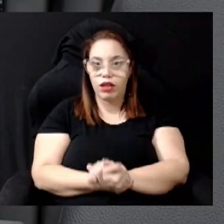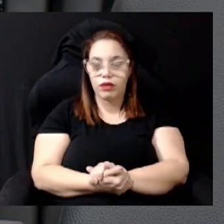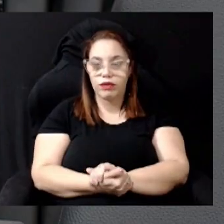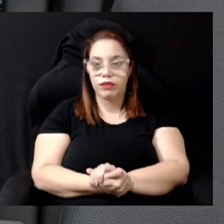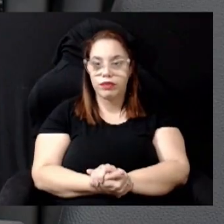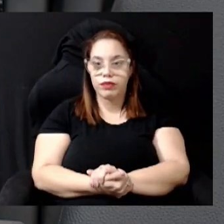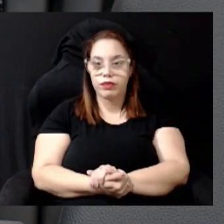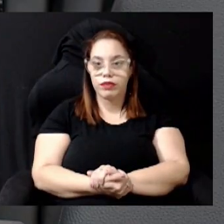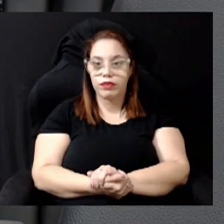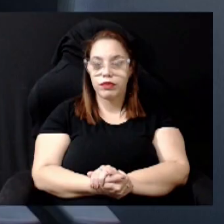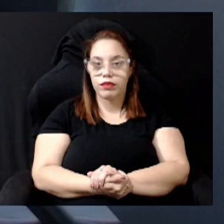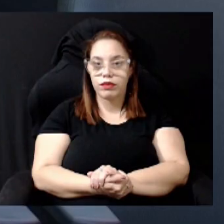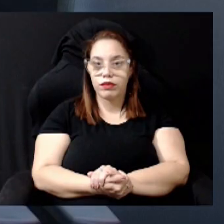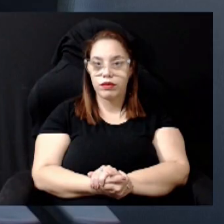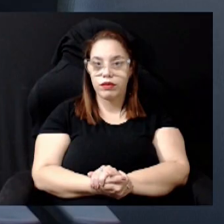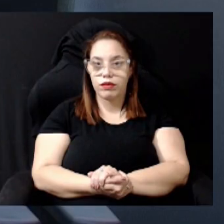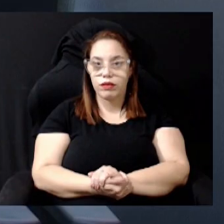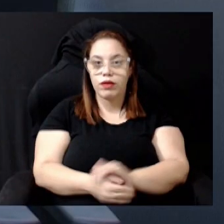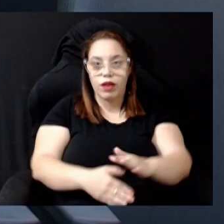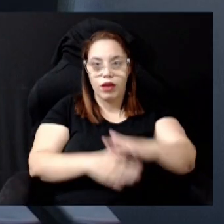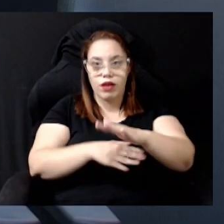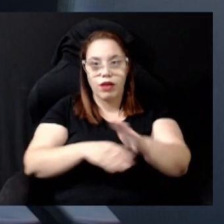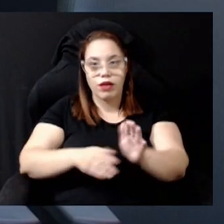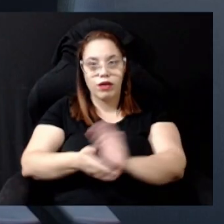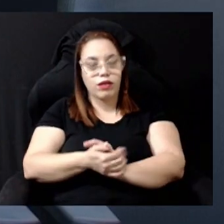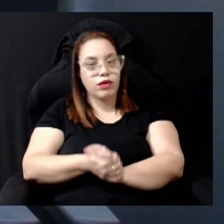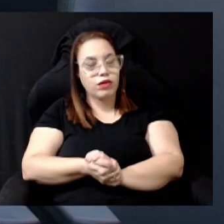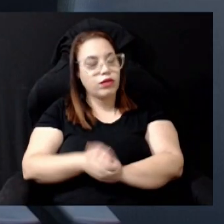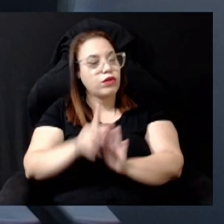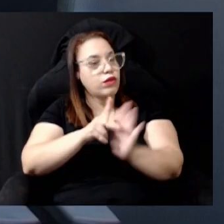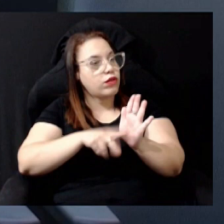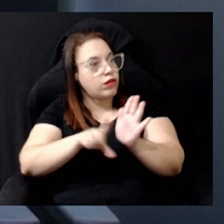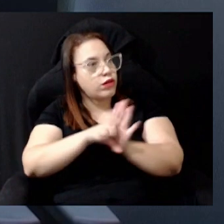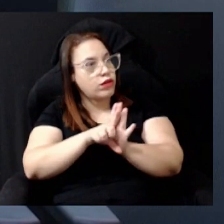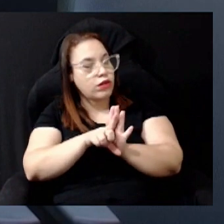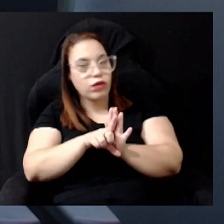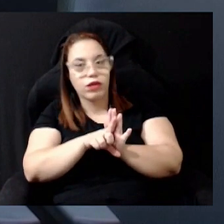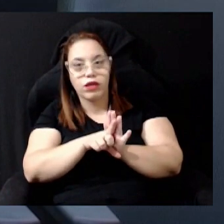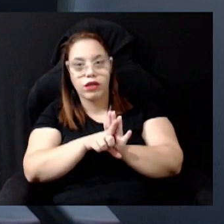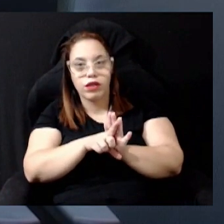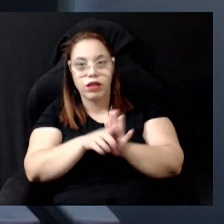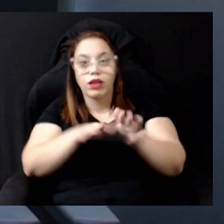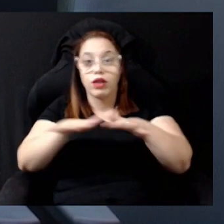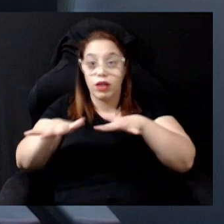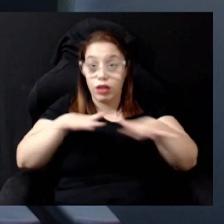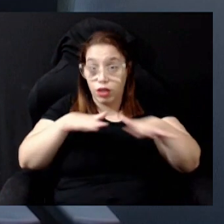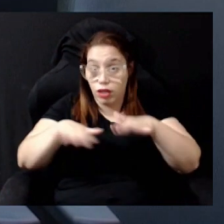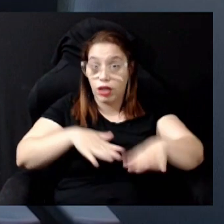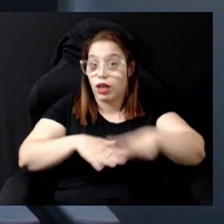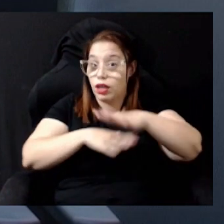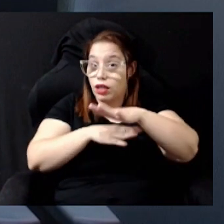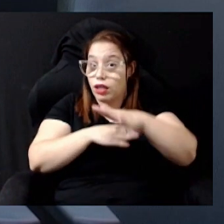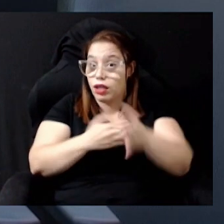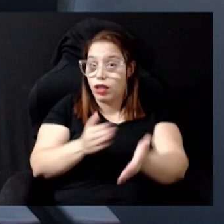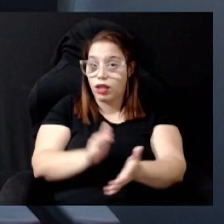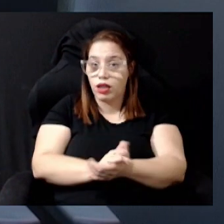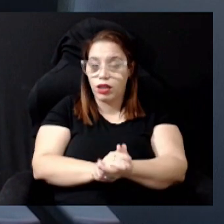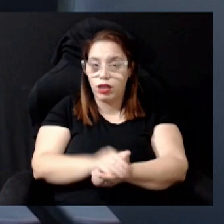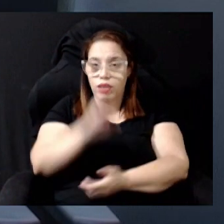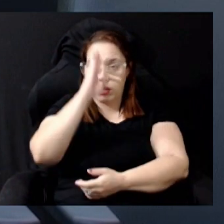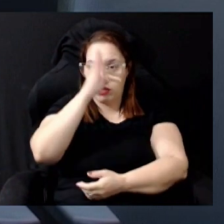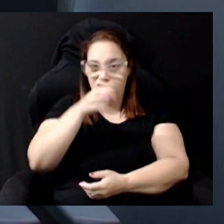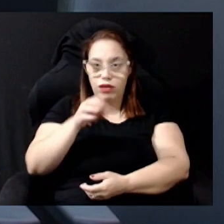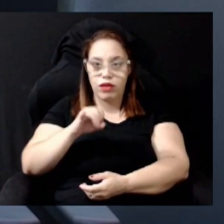casa, espero que seja aprovado. Então, com esse projeto de lei que ainda está tramitando, né, o principal objetivo é